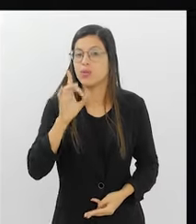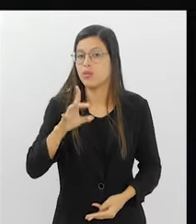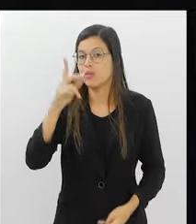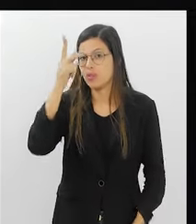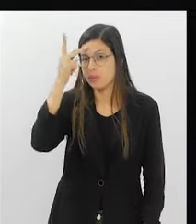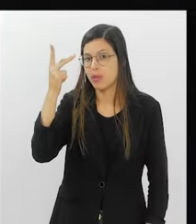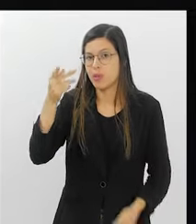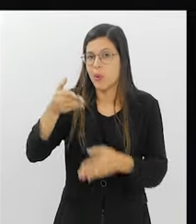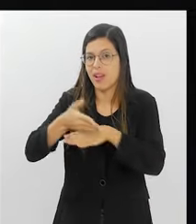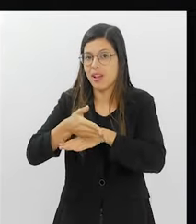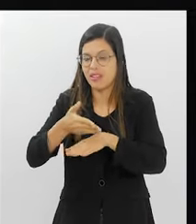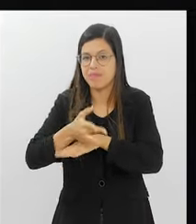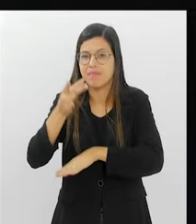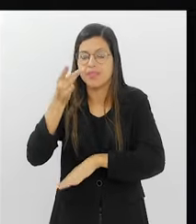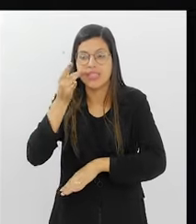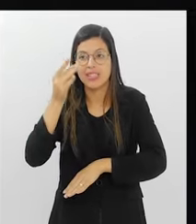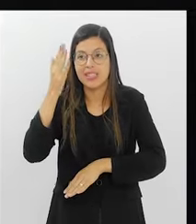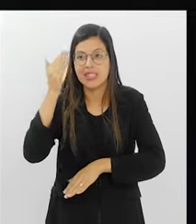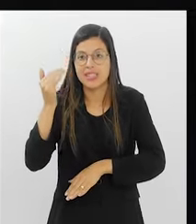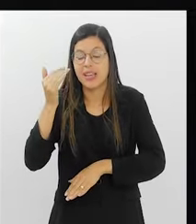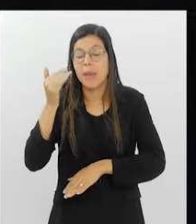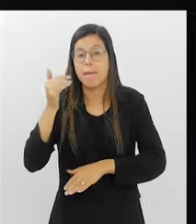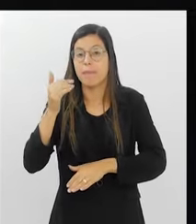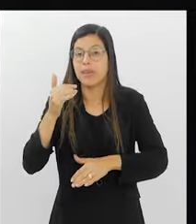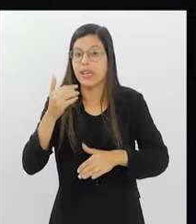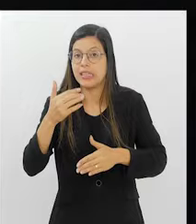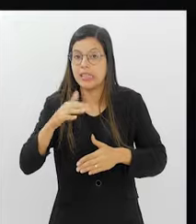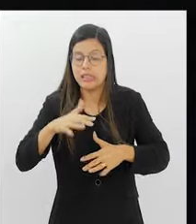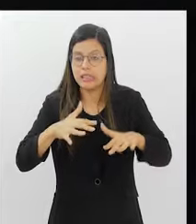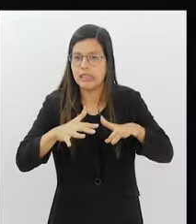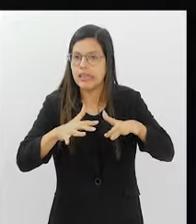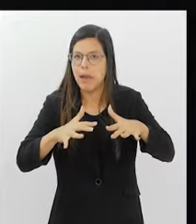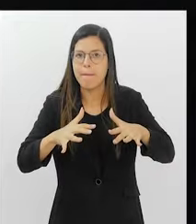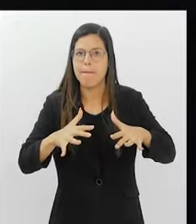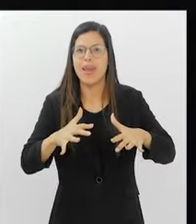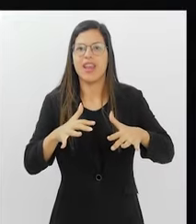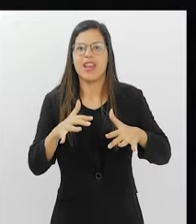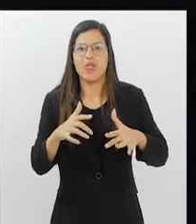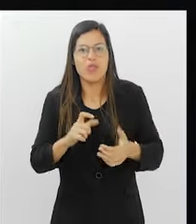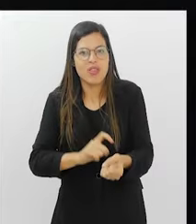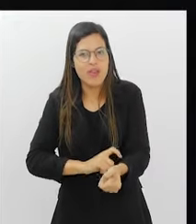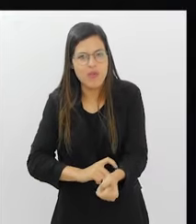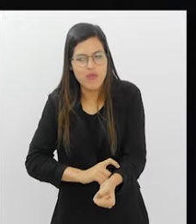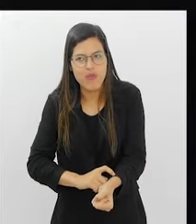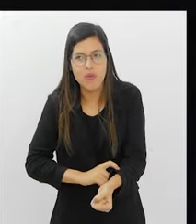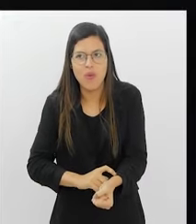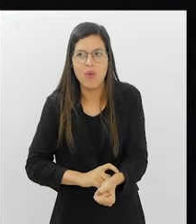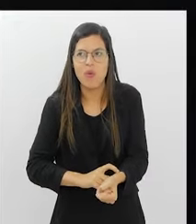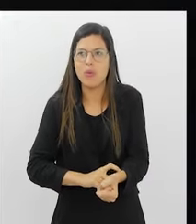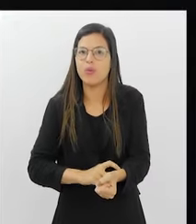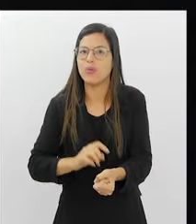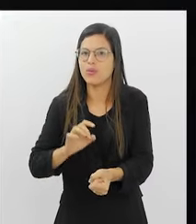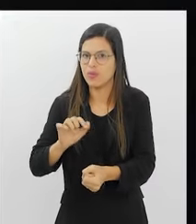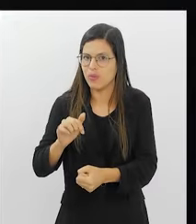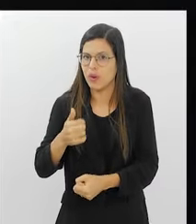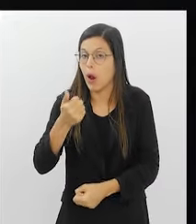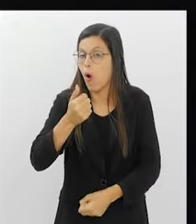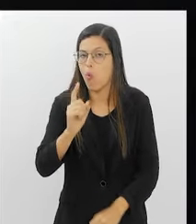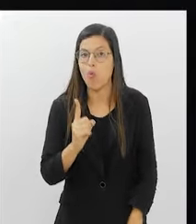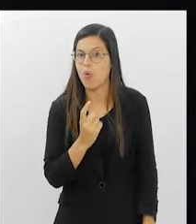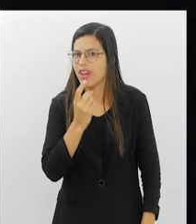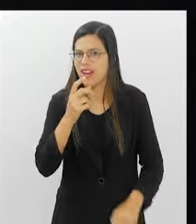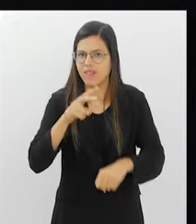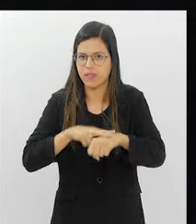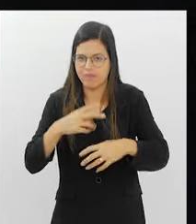quem tava lá sabe que a gente se tremia da cabeça aos pés aquele alvoroço que nunca mais vi sabe na na